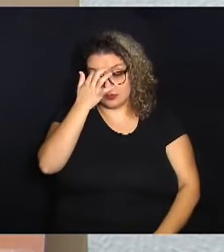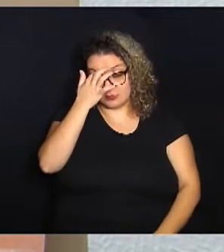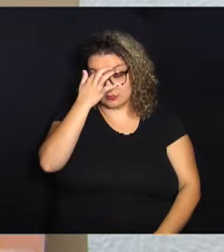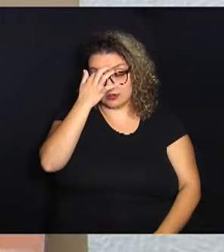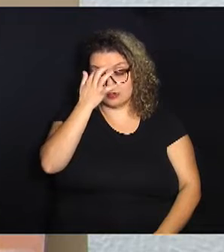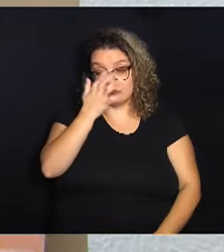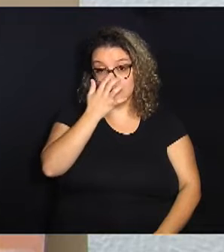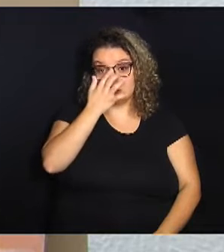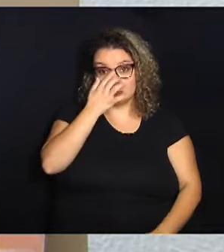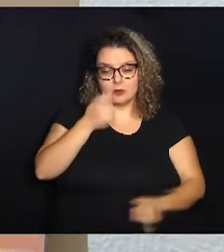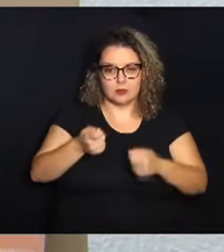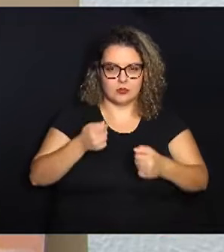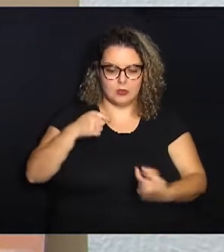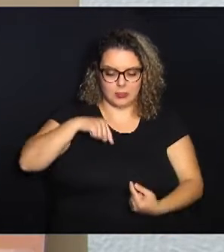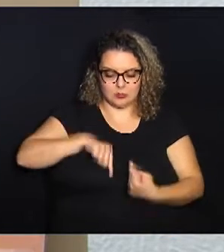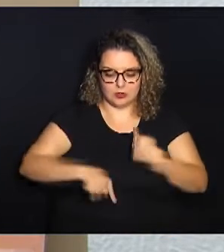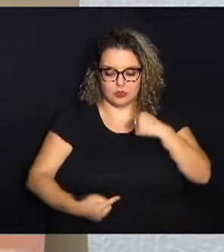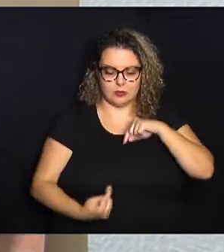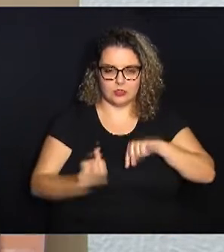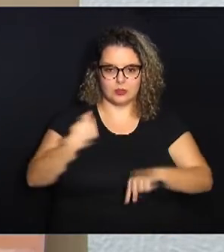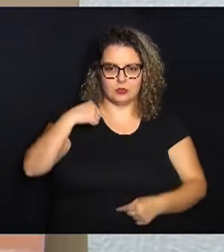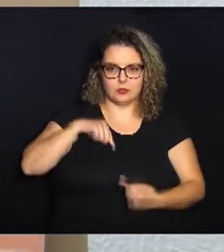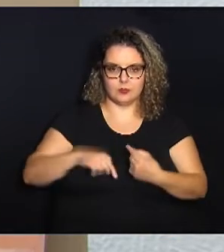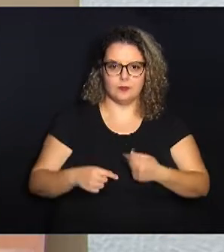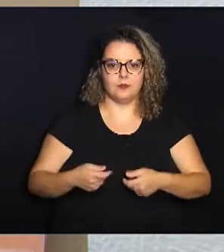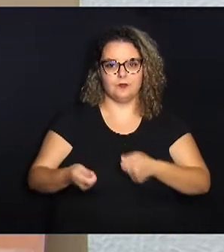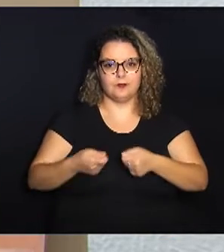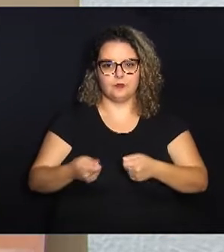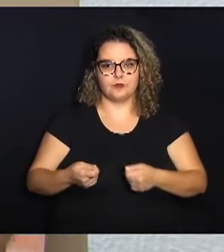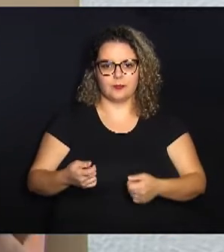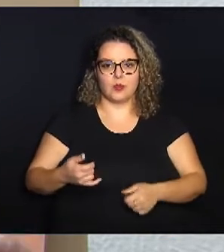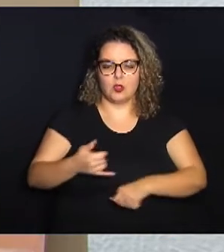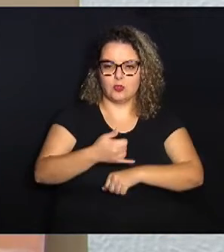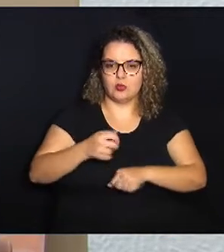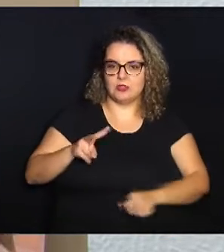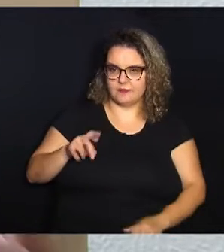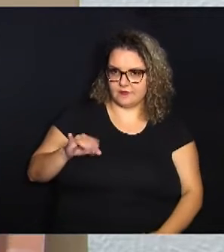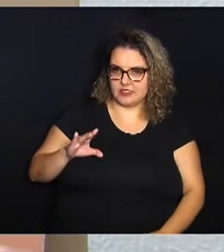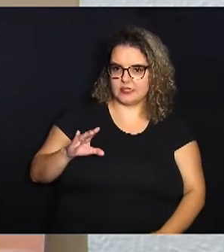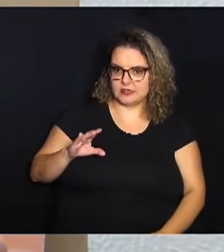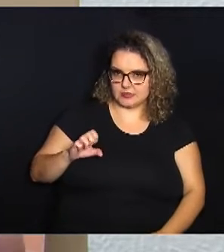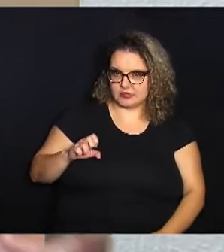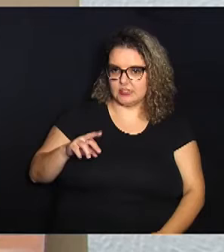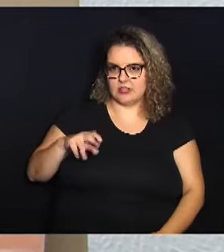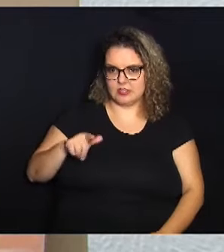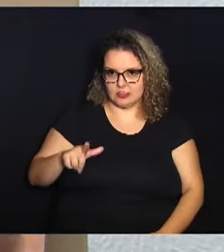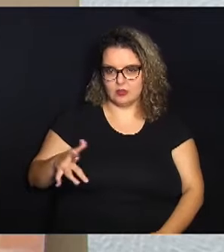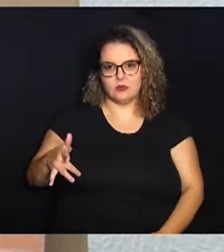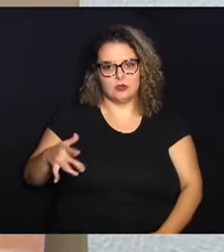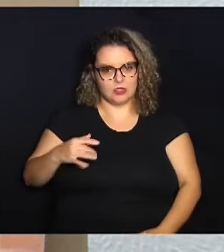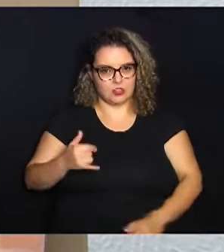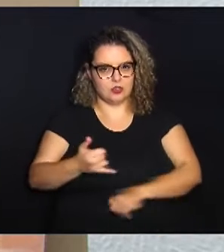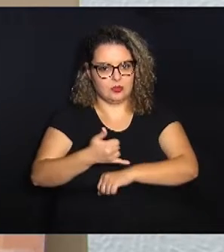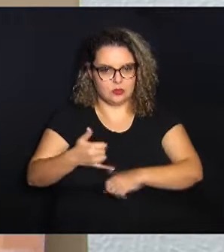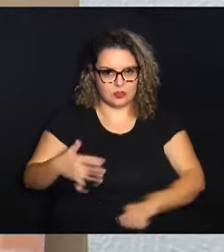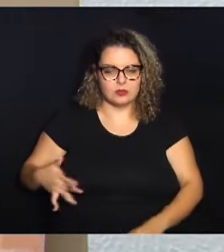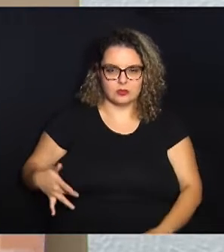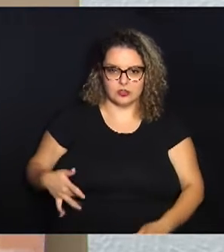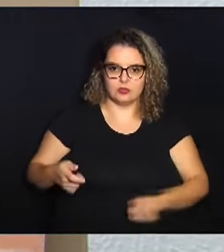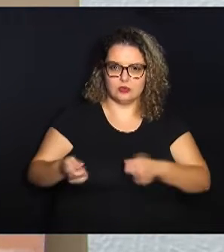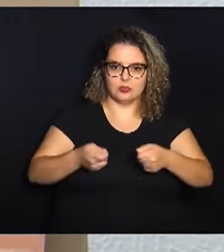para o controle metabólico. Ele reduz gordura visceral, reduz a gordura do fígado e também o controle de